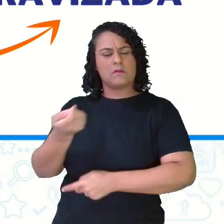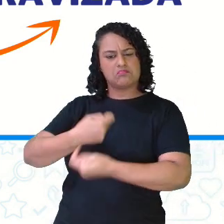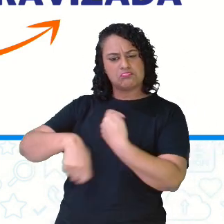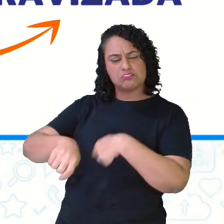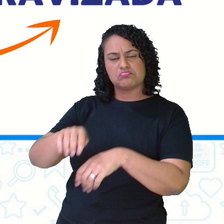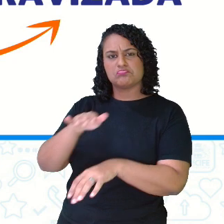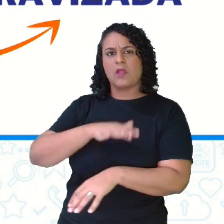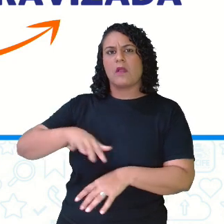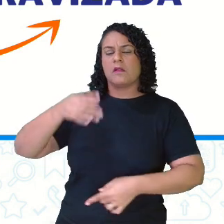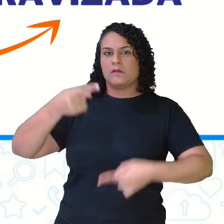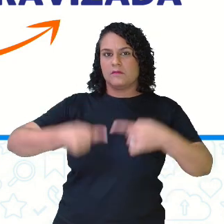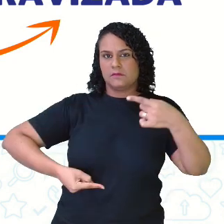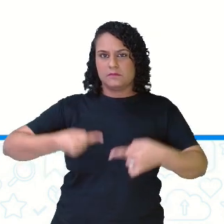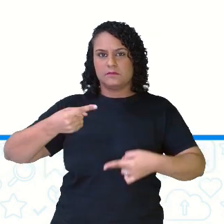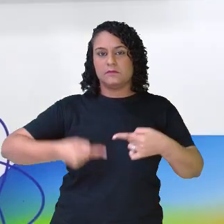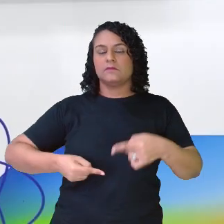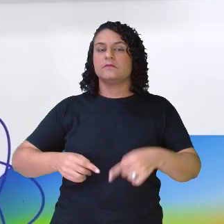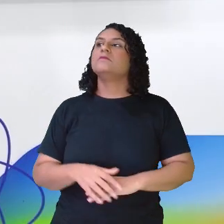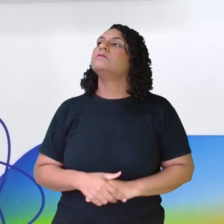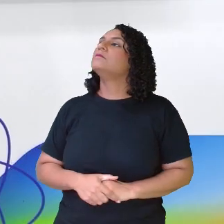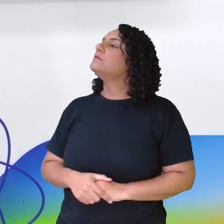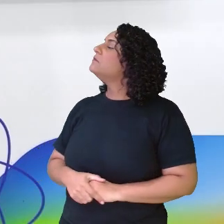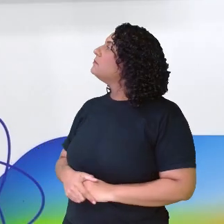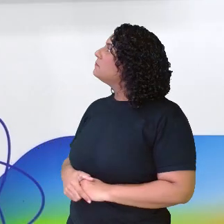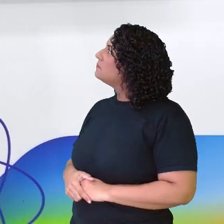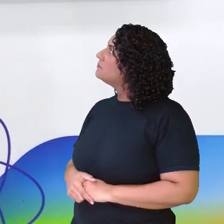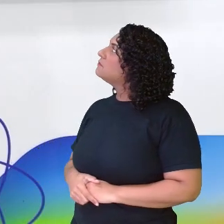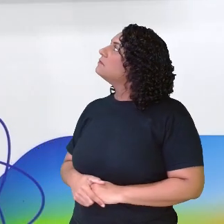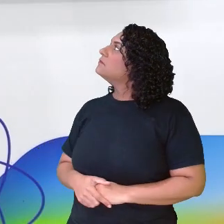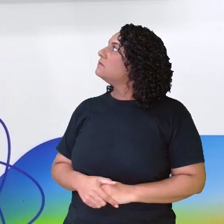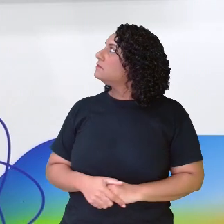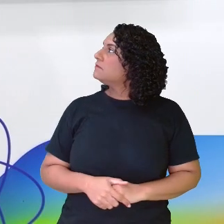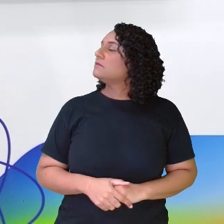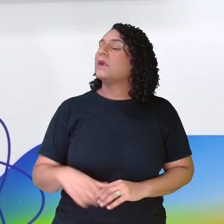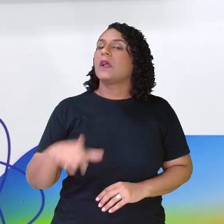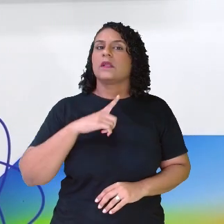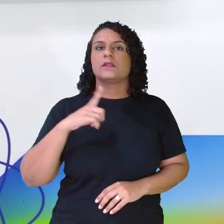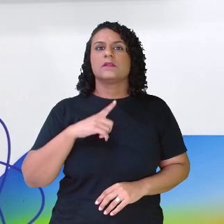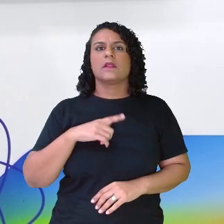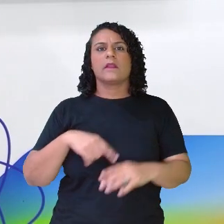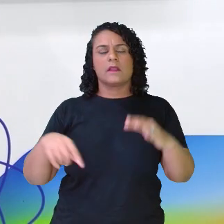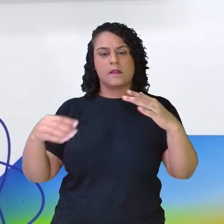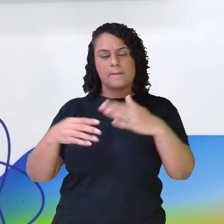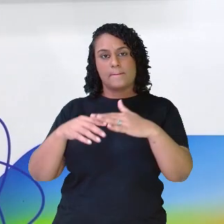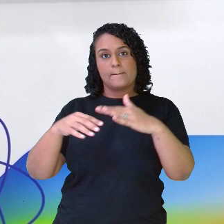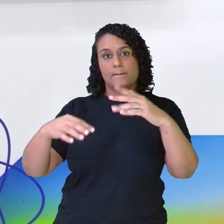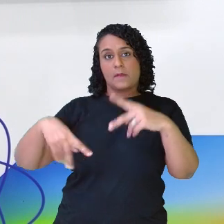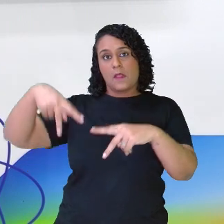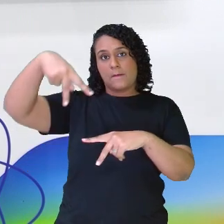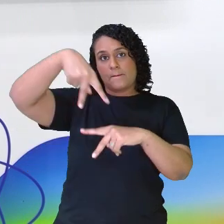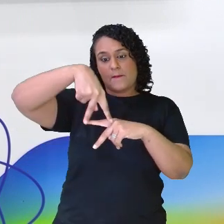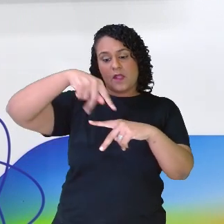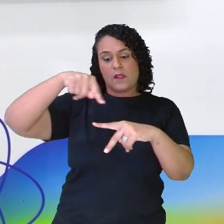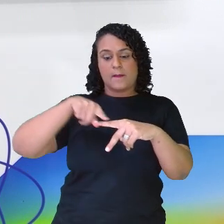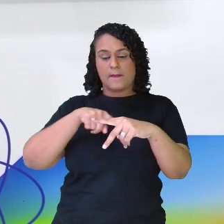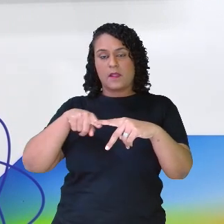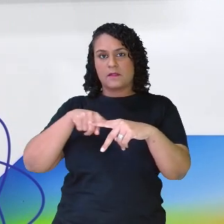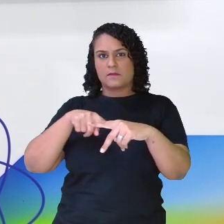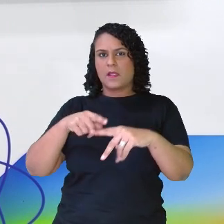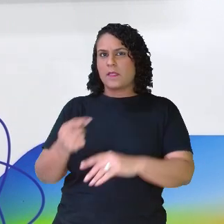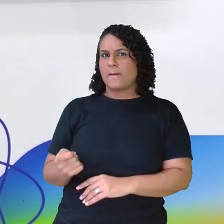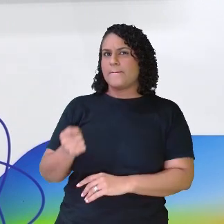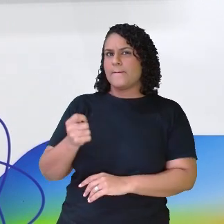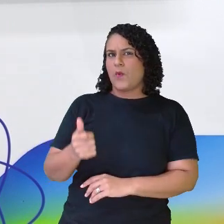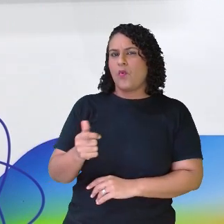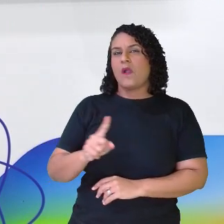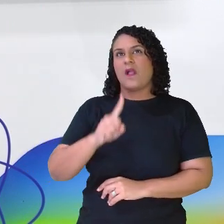política, e aí nós temos a pirâmide na parte de baixo, né? Essa pirâmide é desigual, né? A gente percebe que tem pouca gente